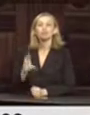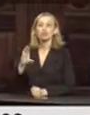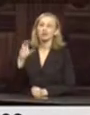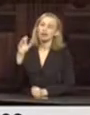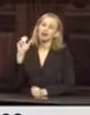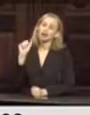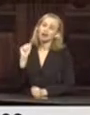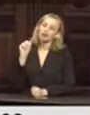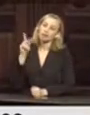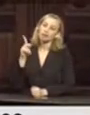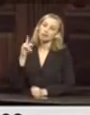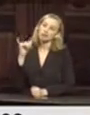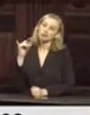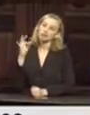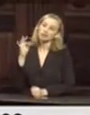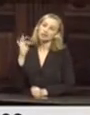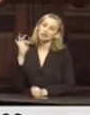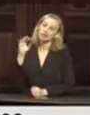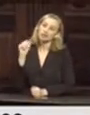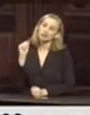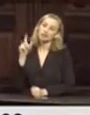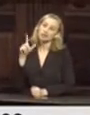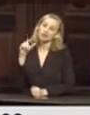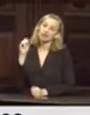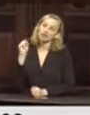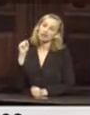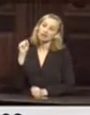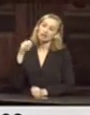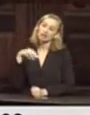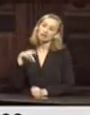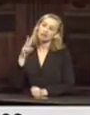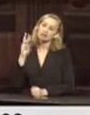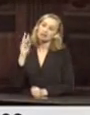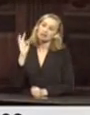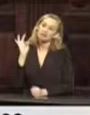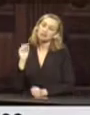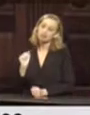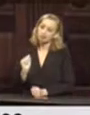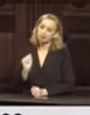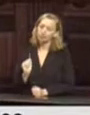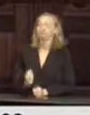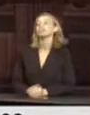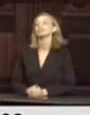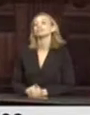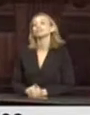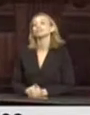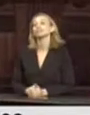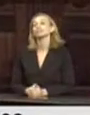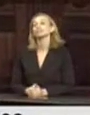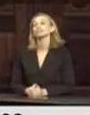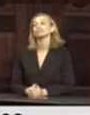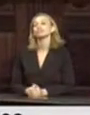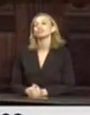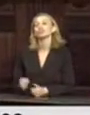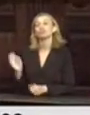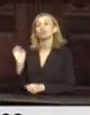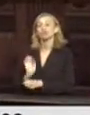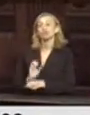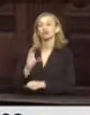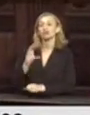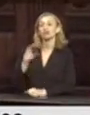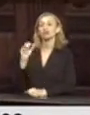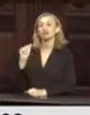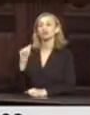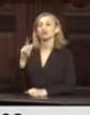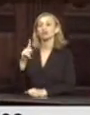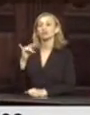capitalista, que ele chama Estado burguês, no Estado